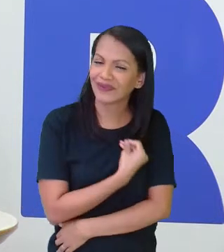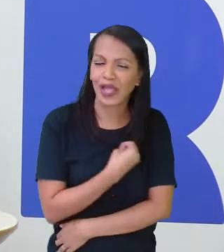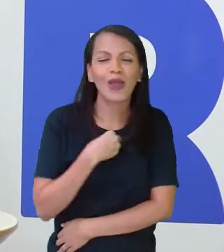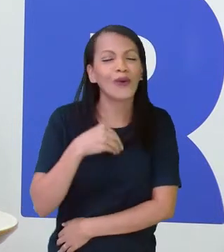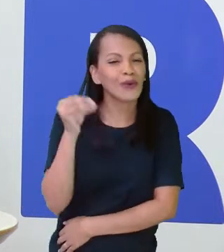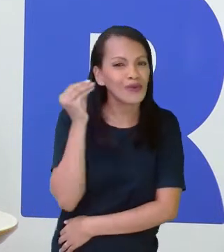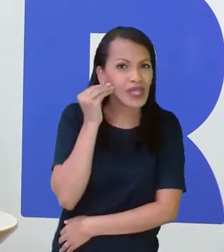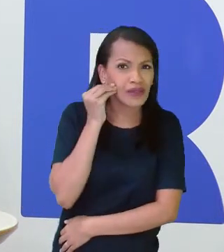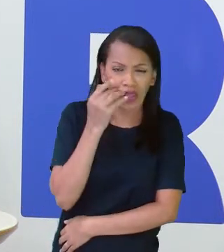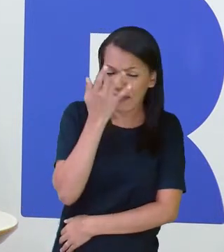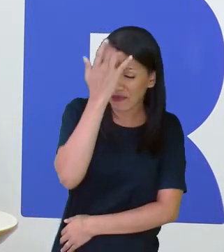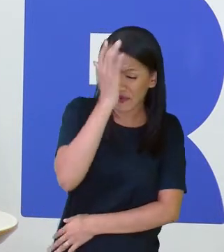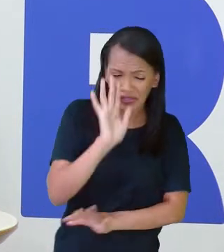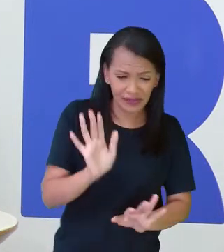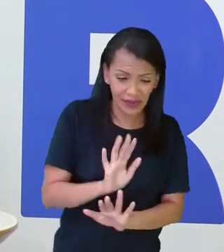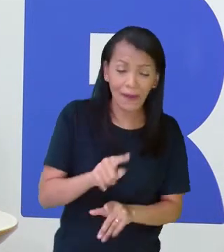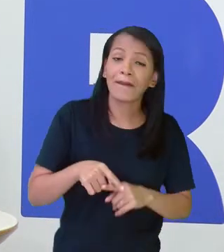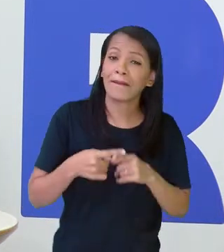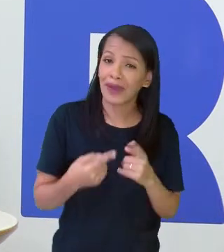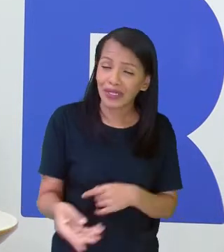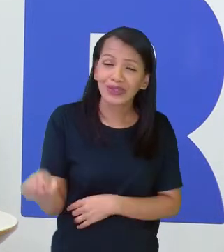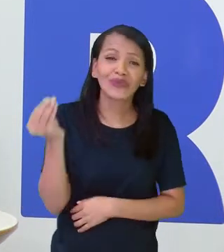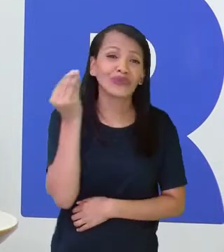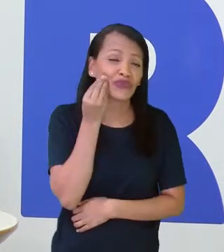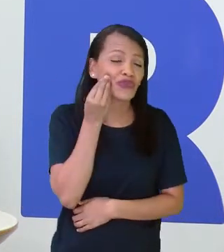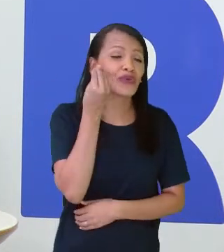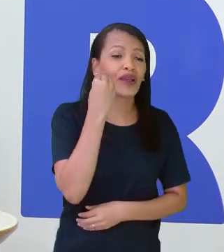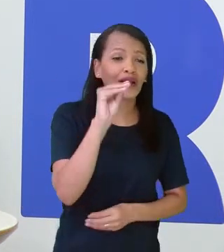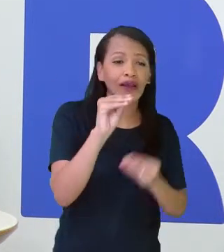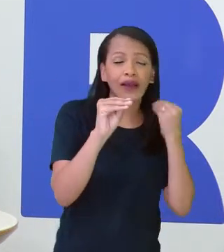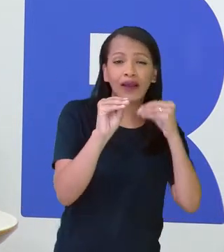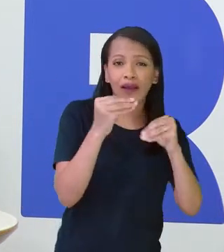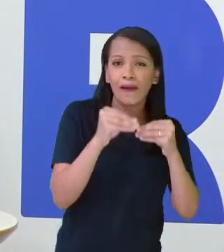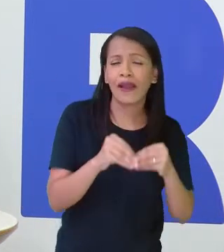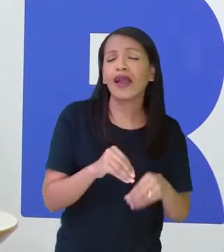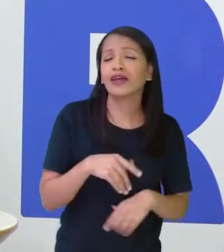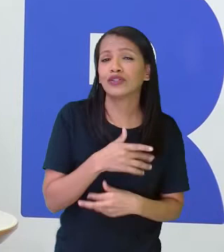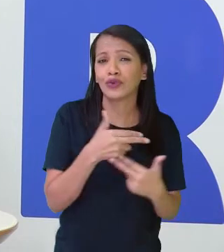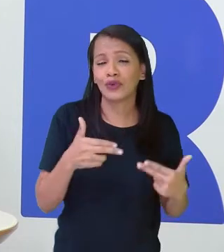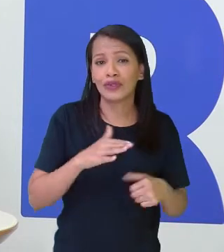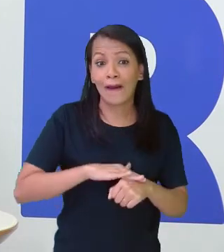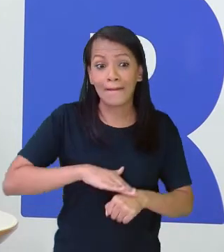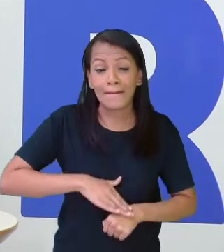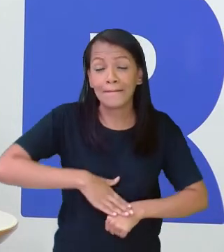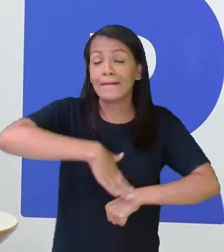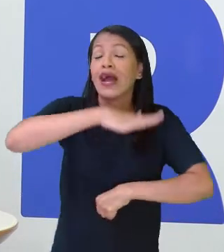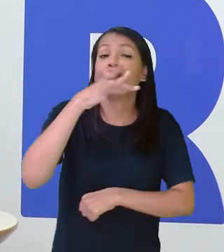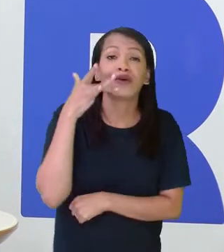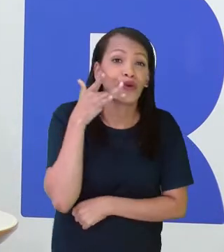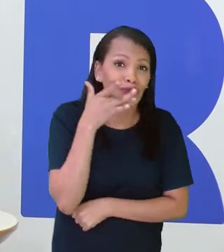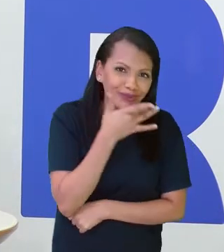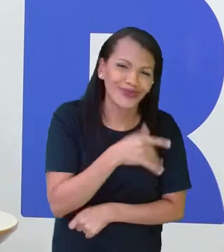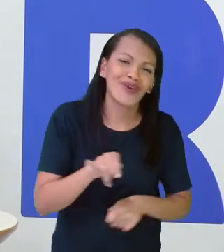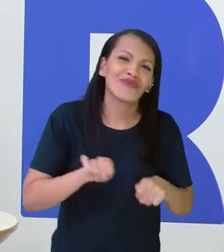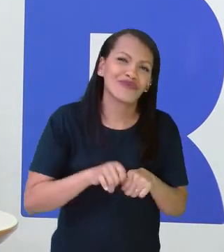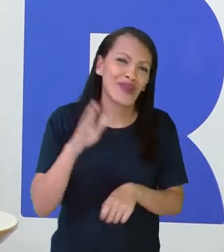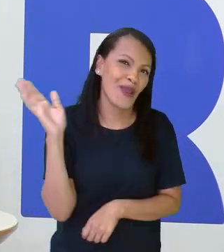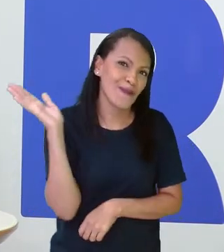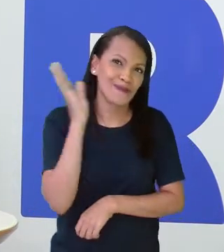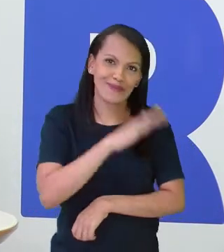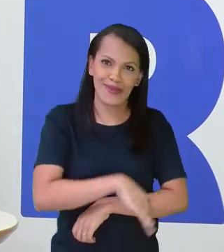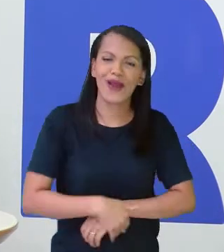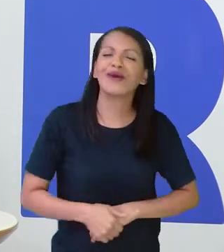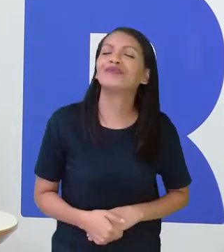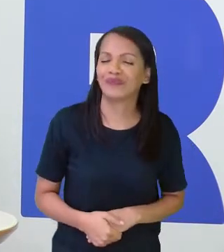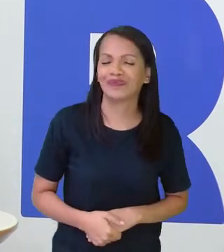não vou dizer que é fácil, né? Porque o que é mais gostoso faz mal, né? Isso, às vezes, o que a gente